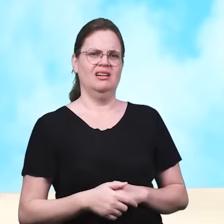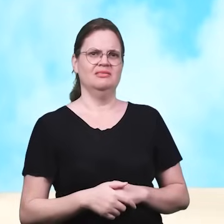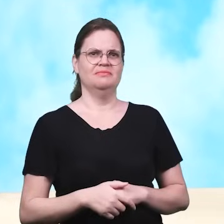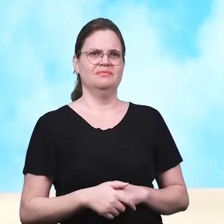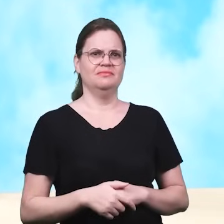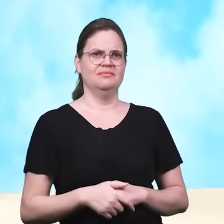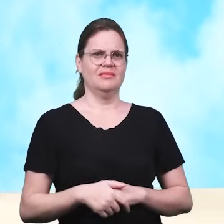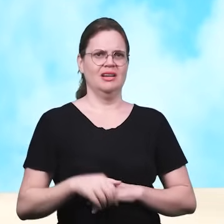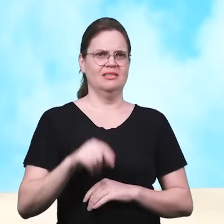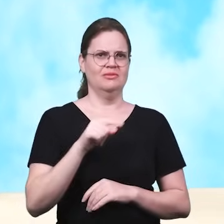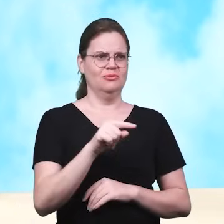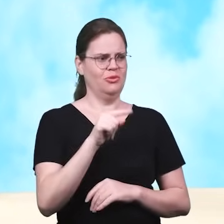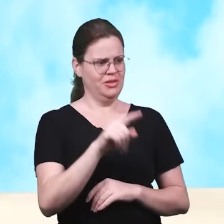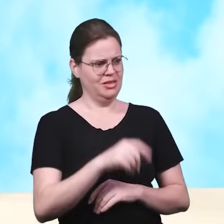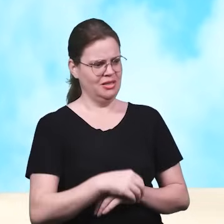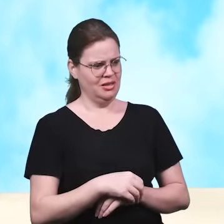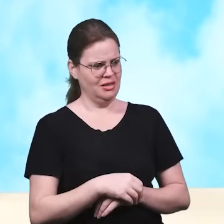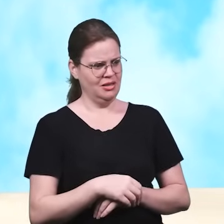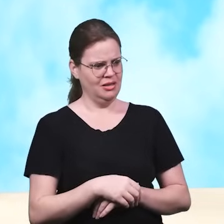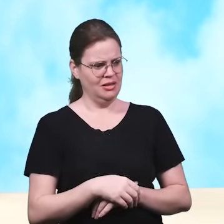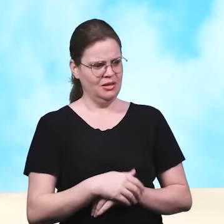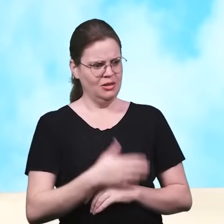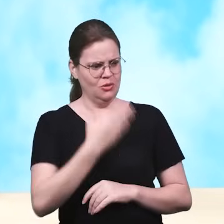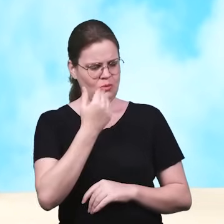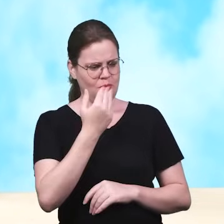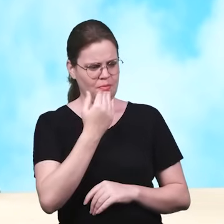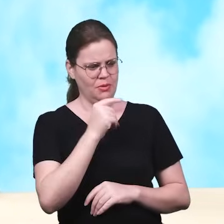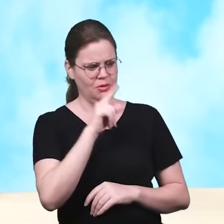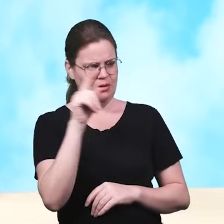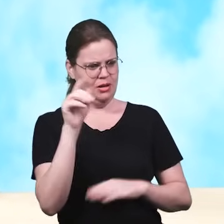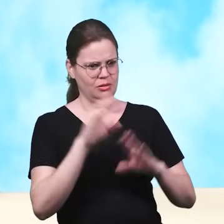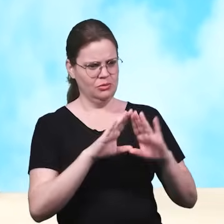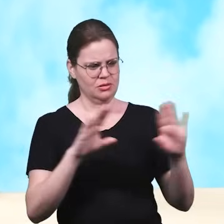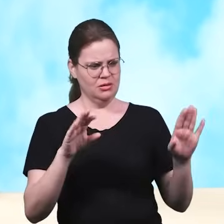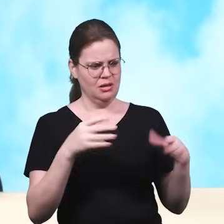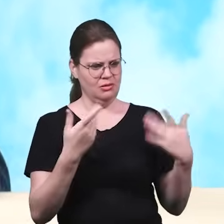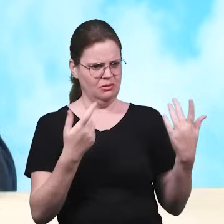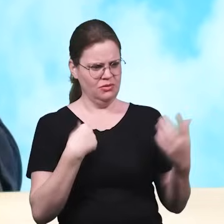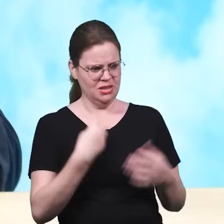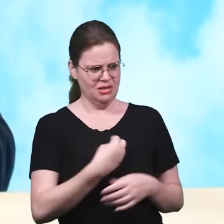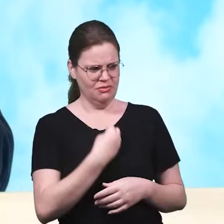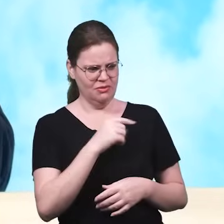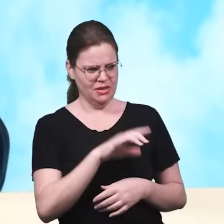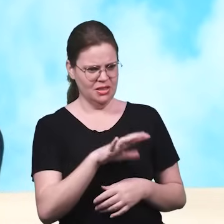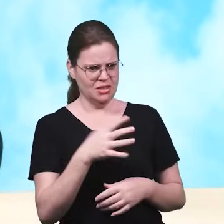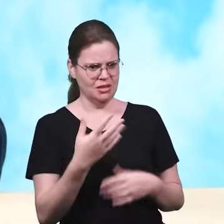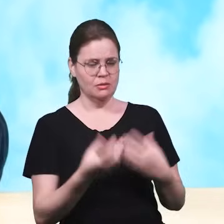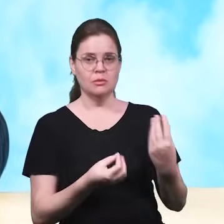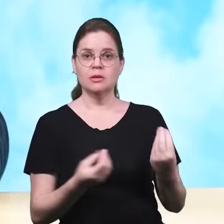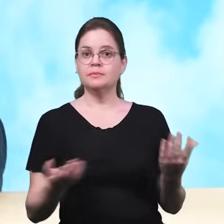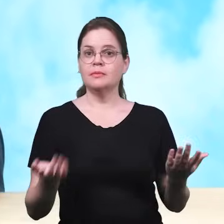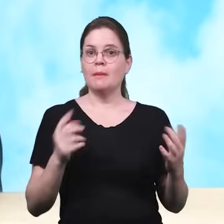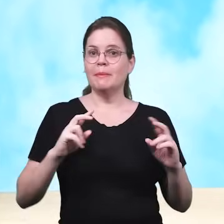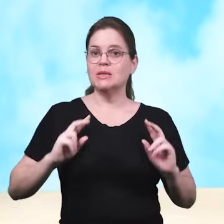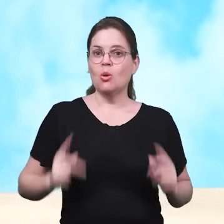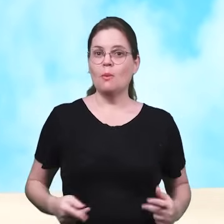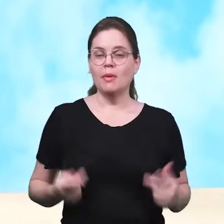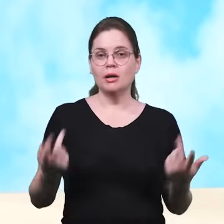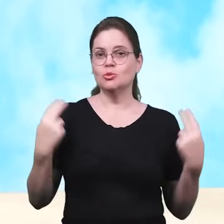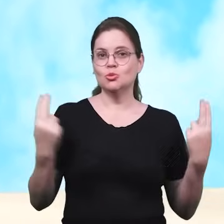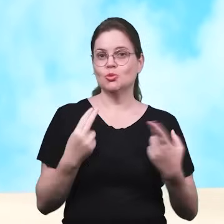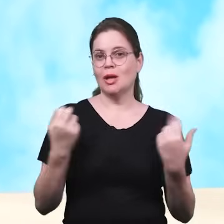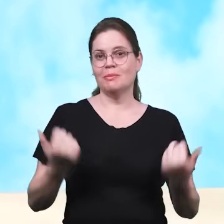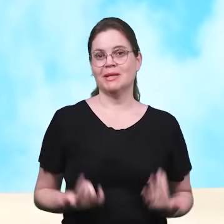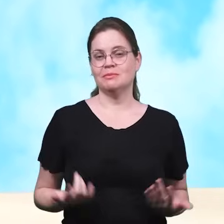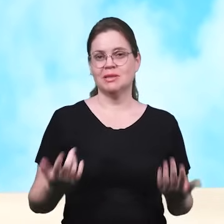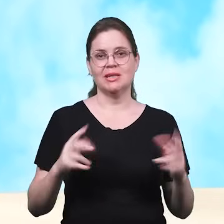uma comida que desceu do céu, você se alimentou disso, você vive para isso, e você, humanamente, não tem como